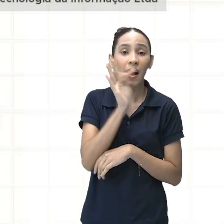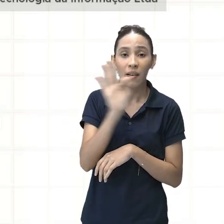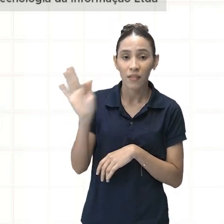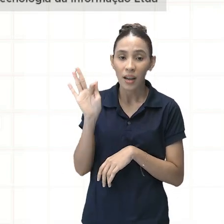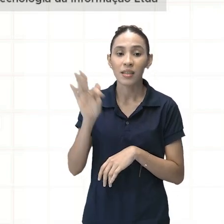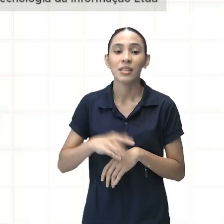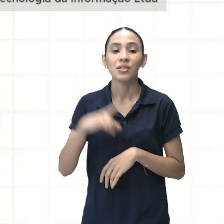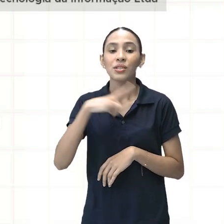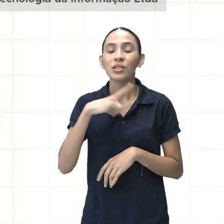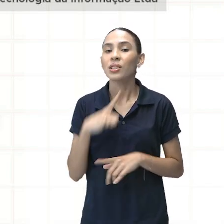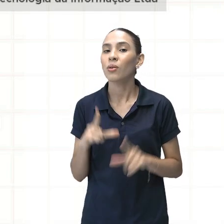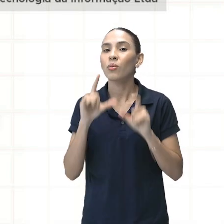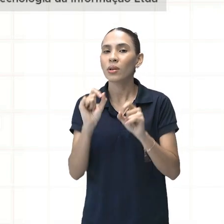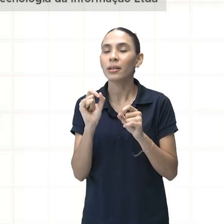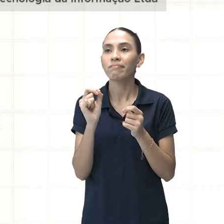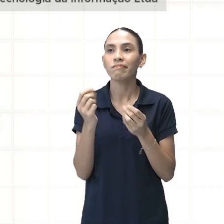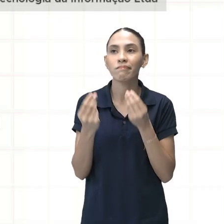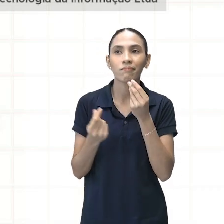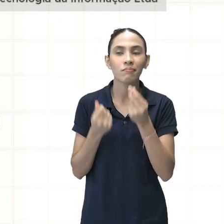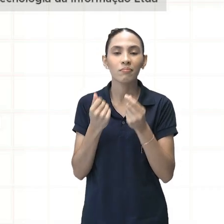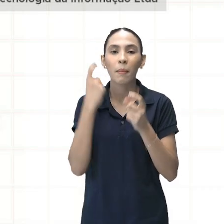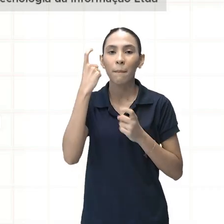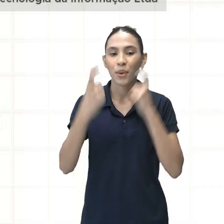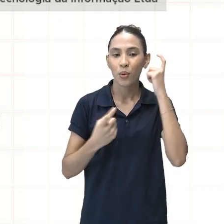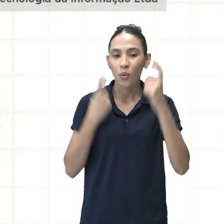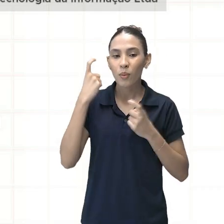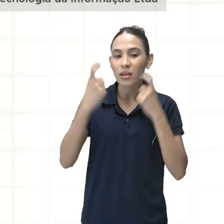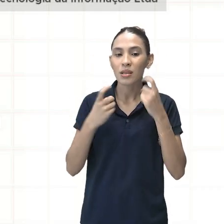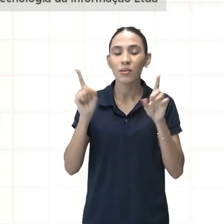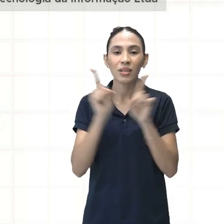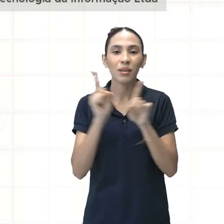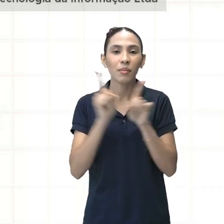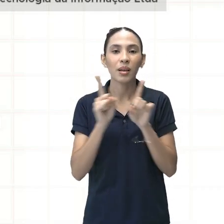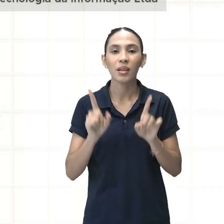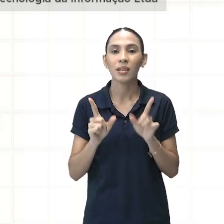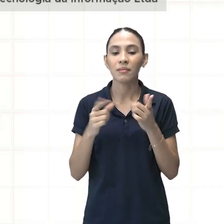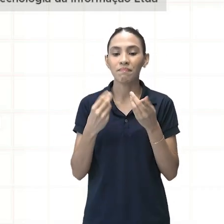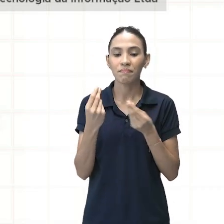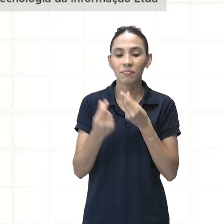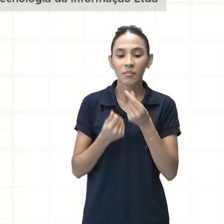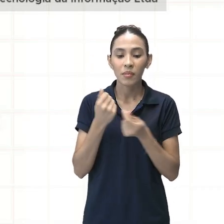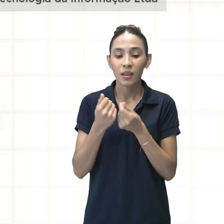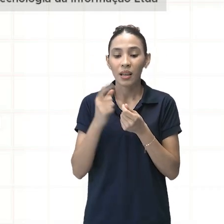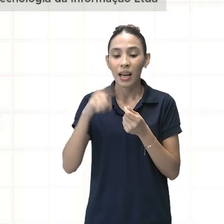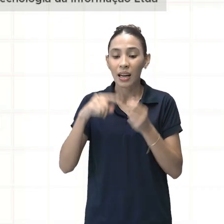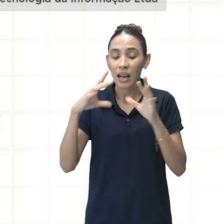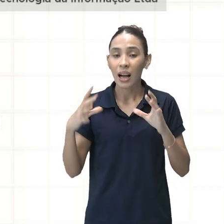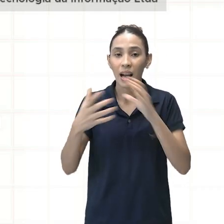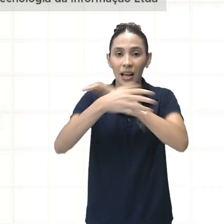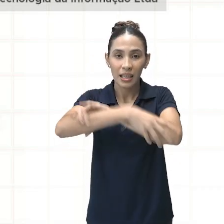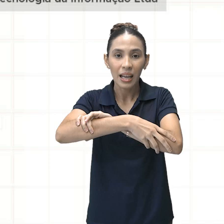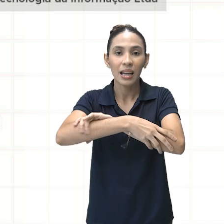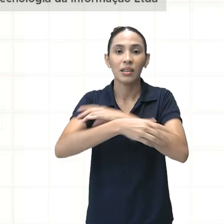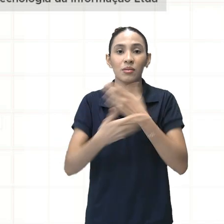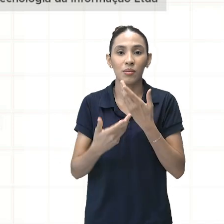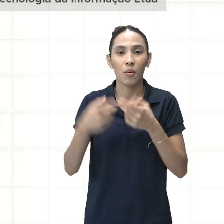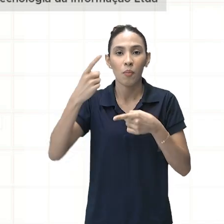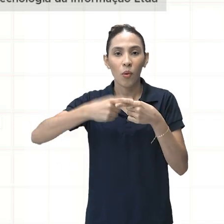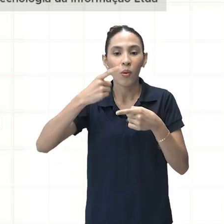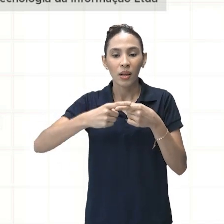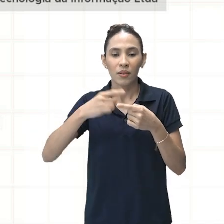França, ela tinha ali uma certa preocupação e também uma certa eles eram aliados devido a serem